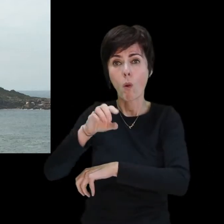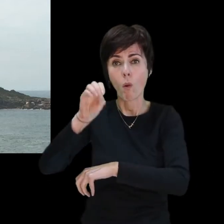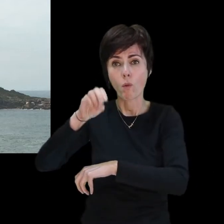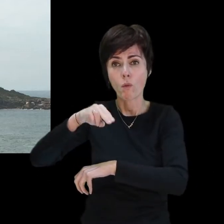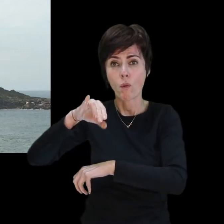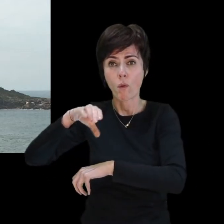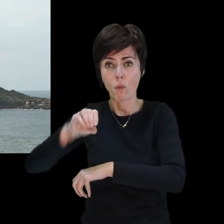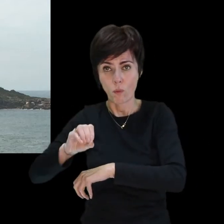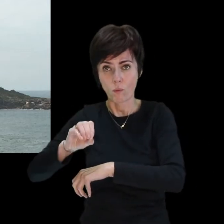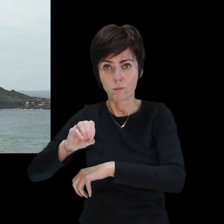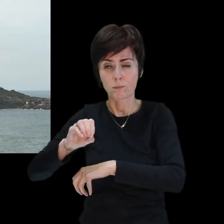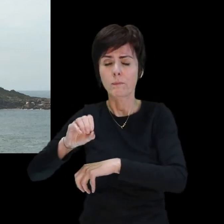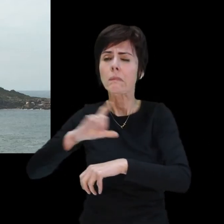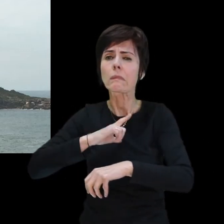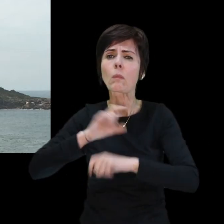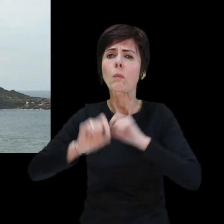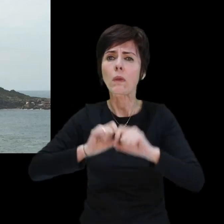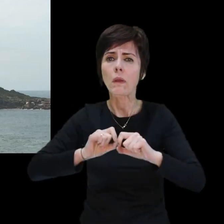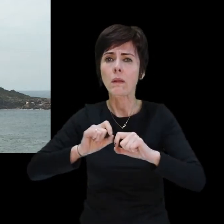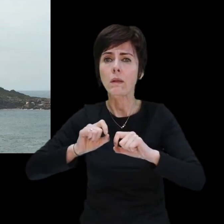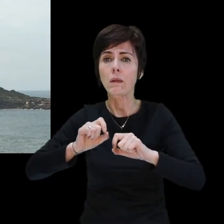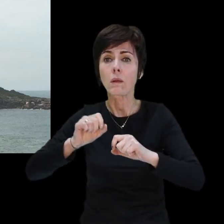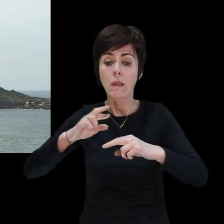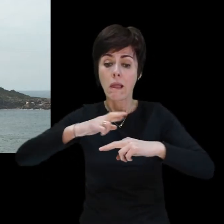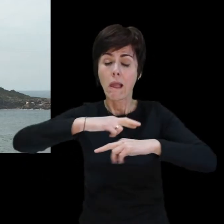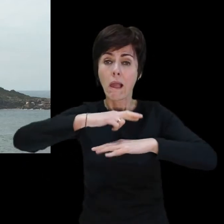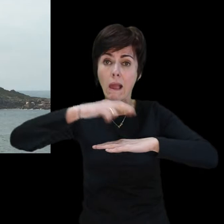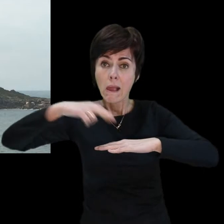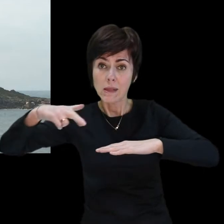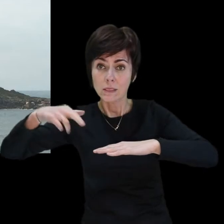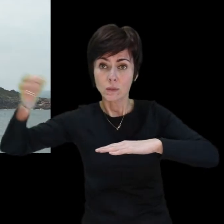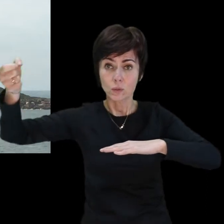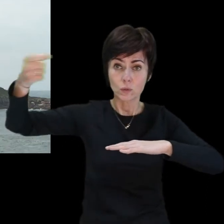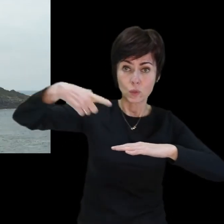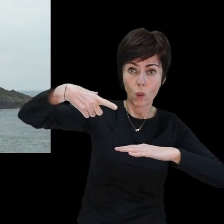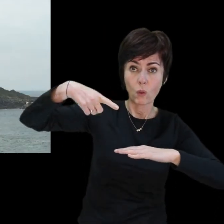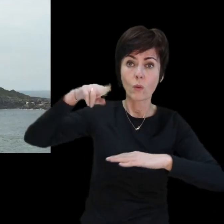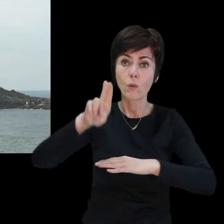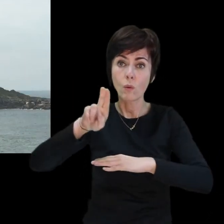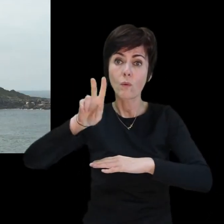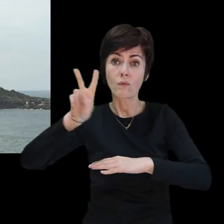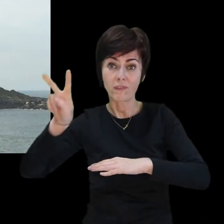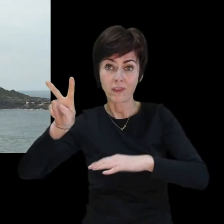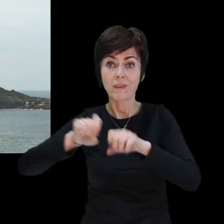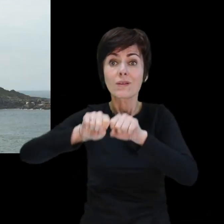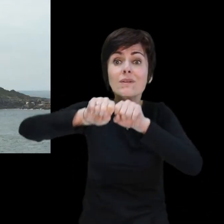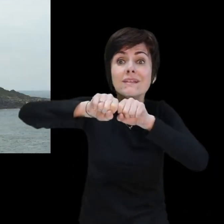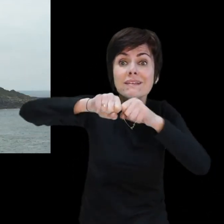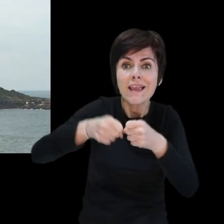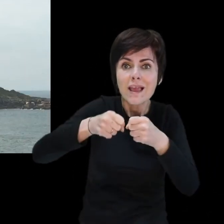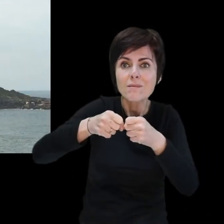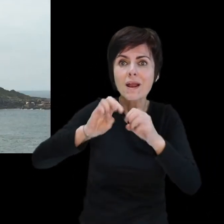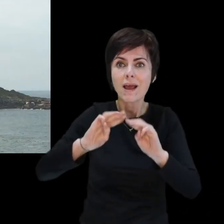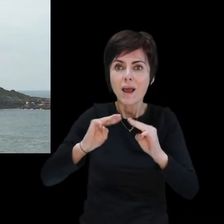o oxigênio atmosférico que está na estratosfera, ele recebe radiação UV, e por receber essa radiação UV, ele